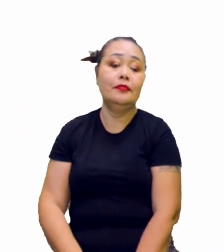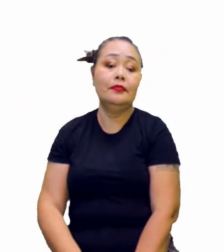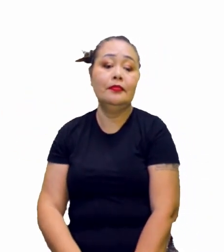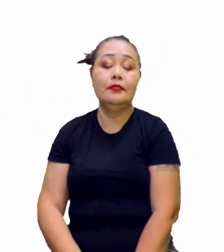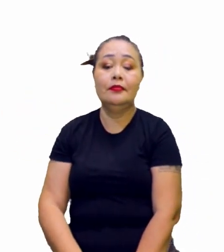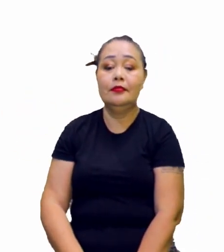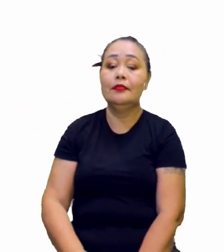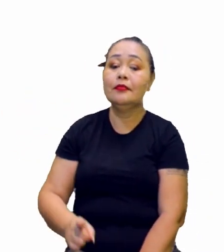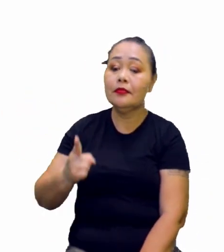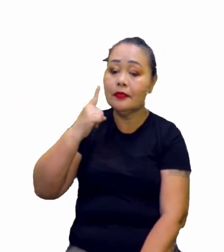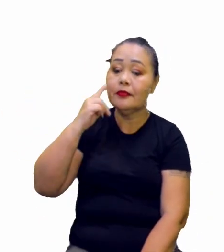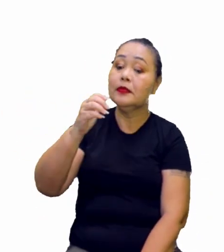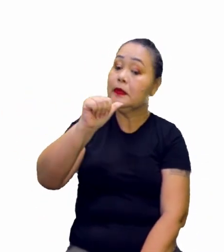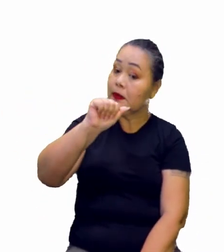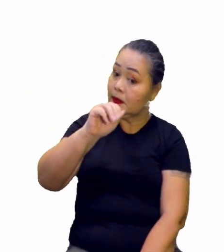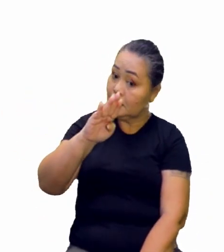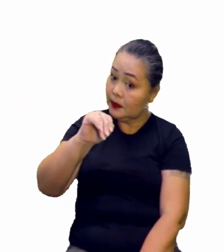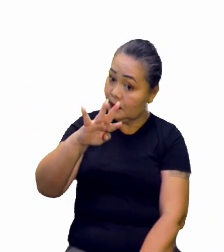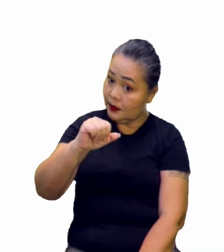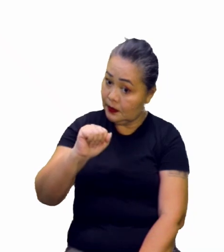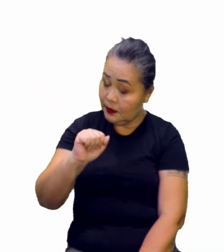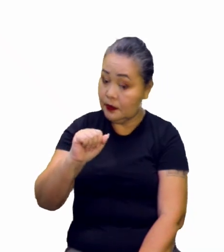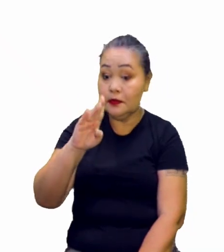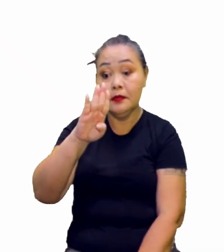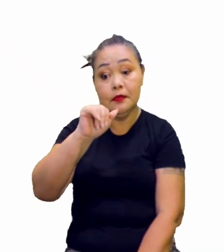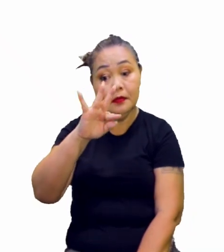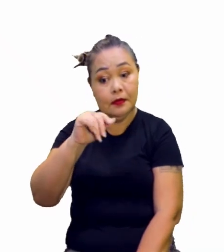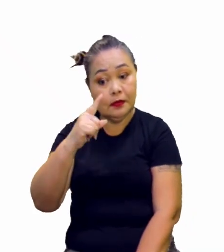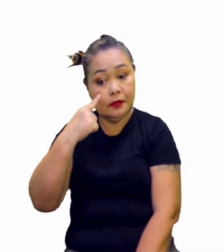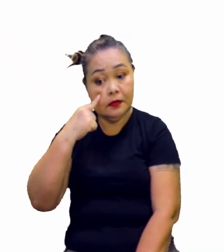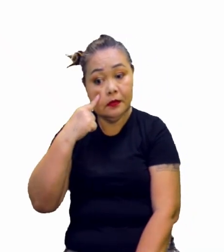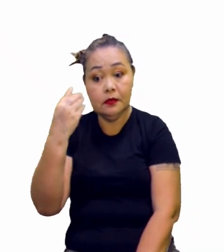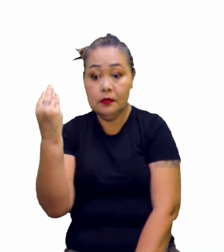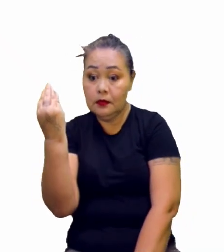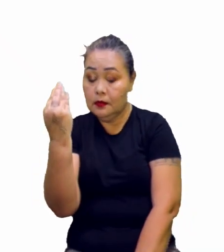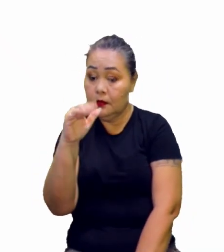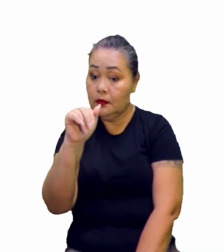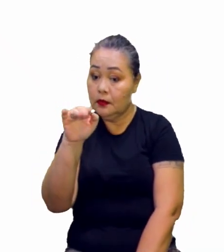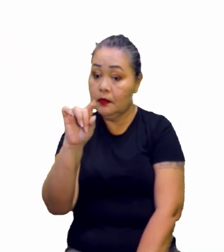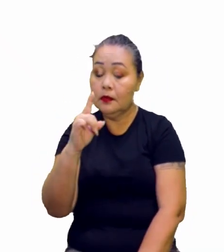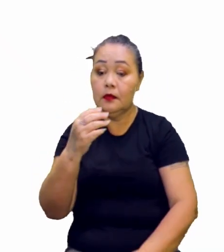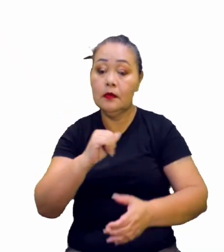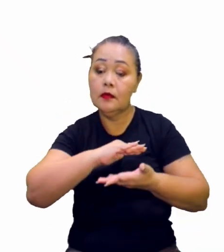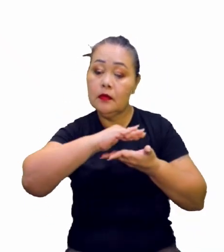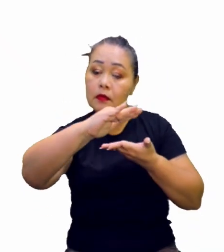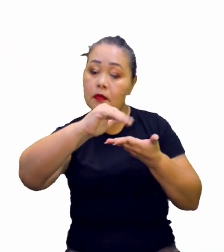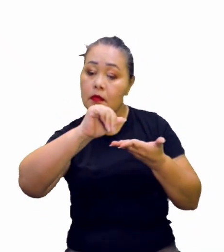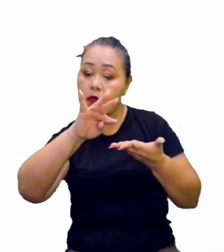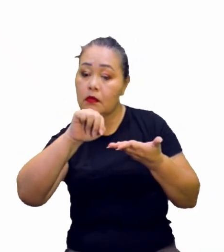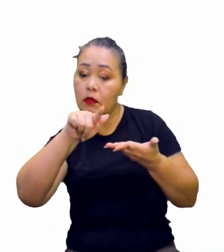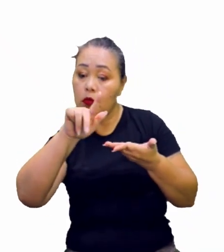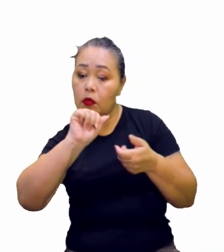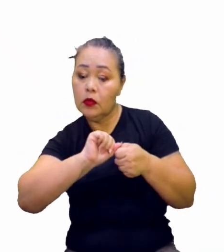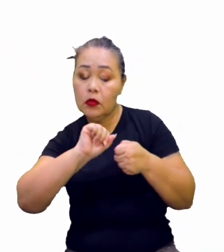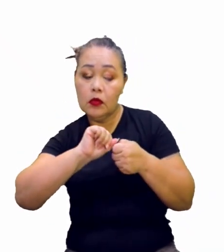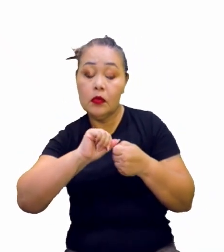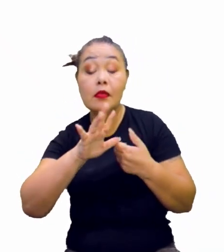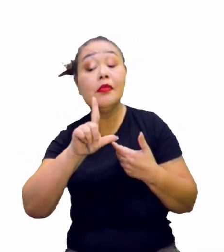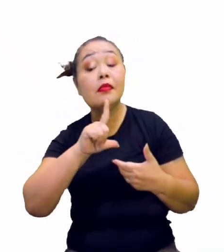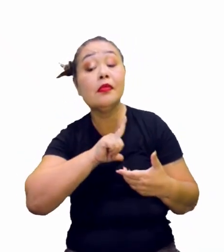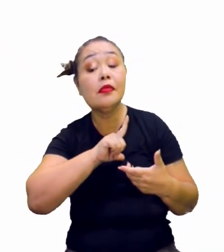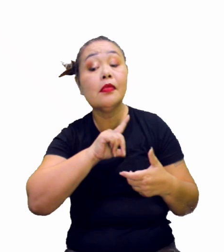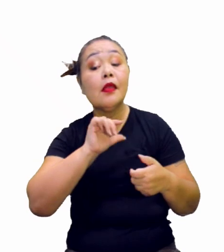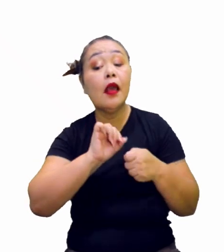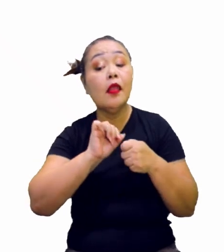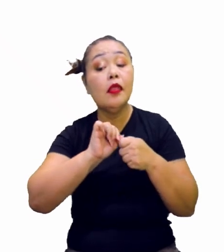fatores abióticos e bióticos que formam, né, o bioma da Caatinga, e temos animais totalmente passaram